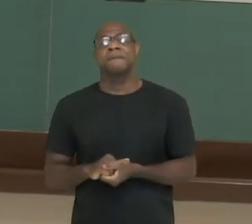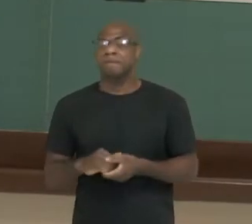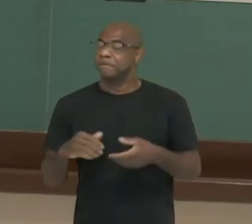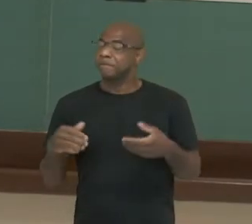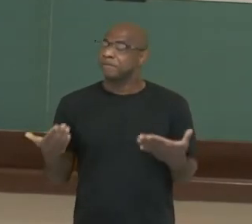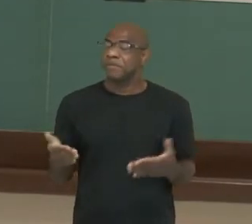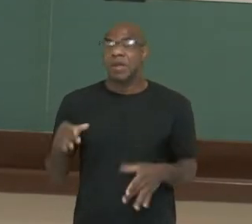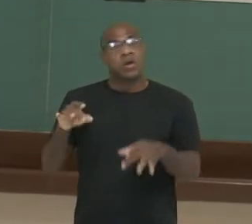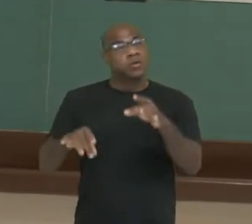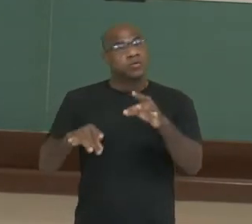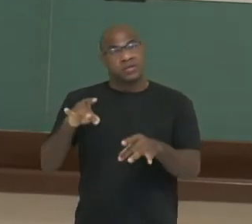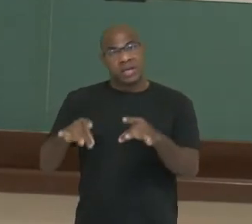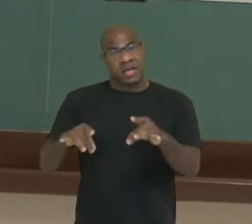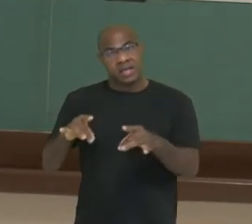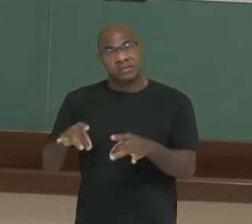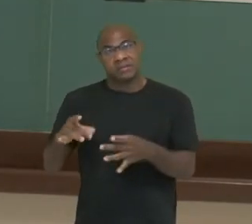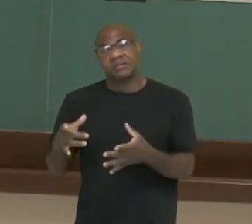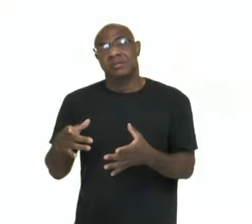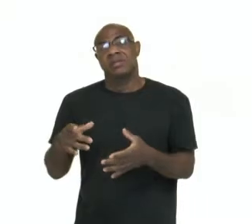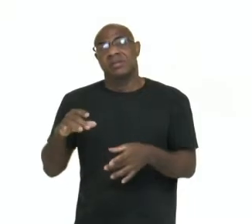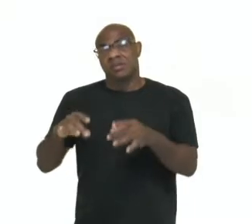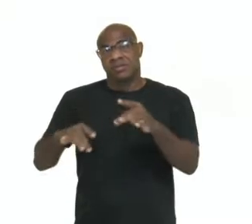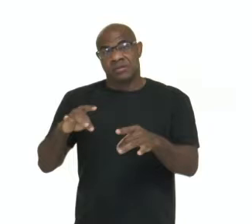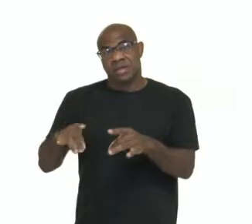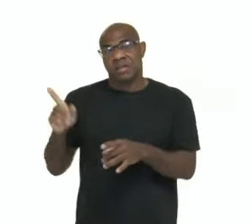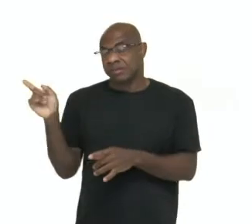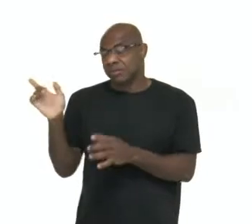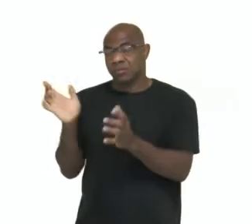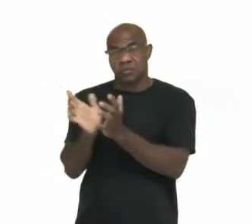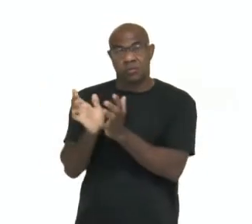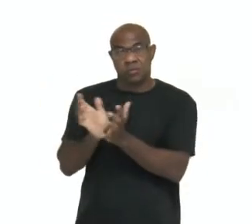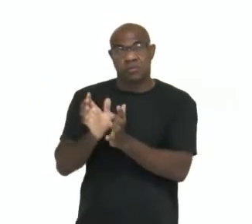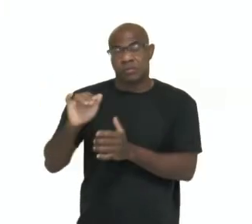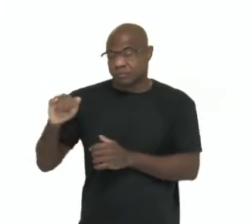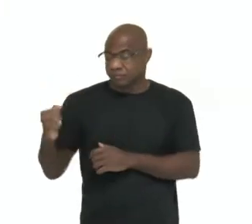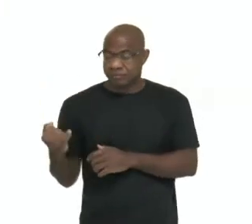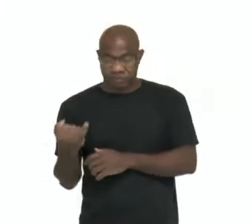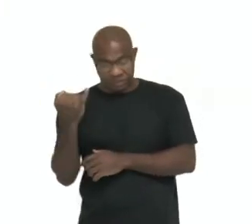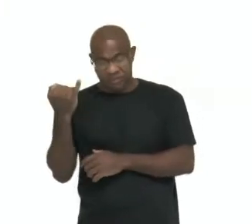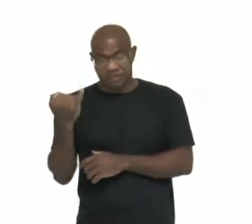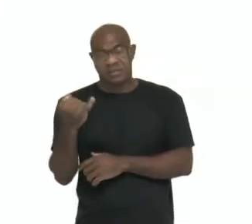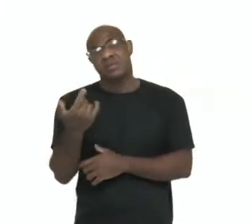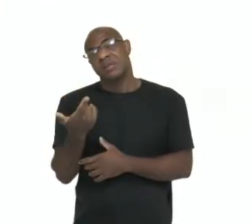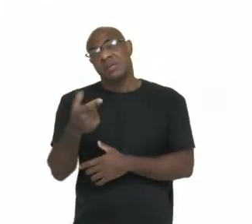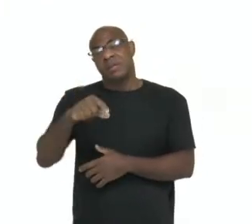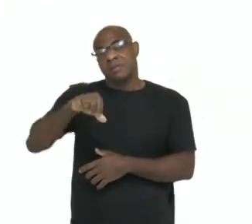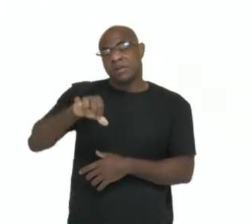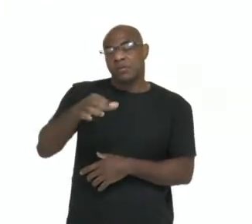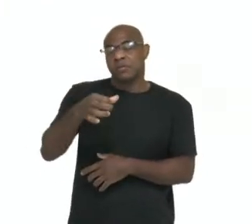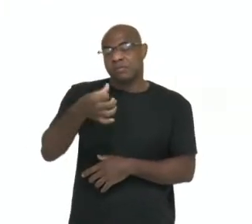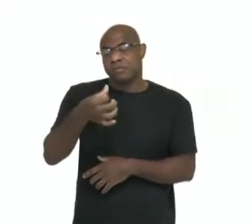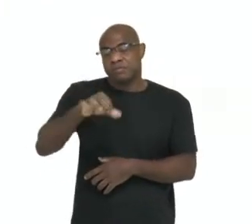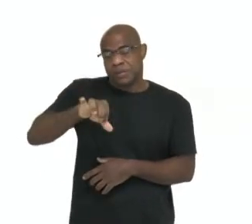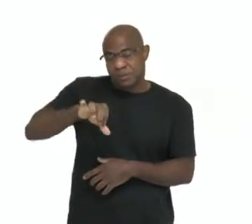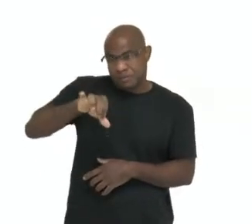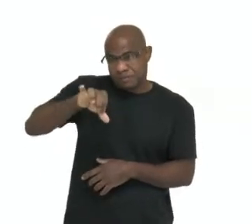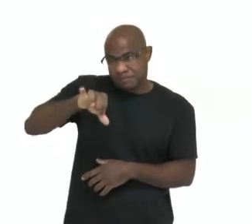Então, o Teatro de Arena, né, foi um dos mais importantes grupos teatrais brasileiros da década de 50 e 60.